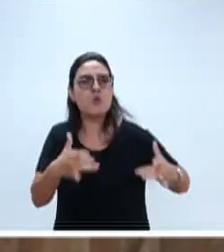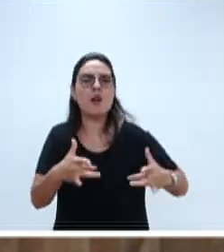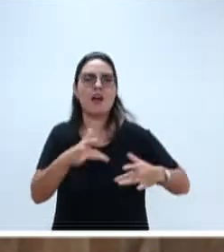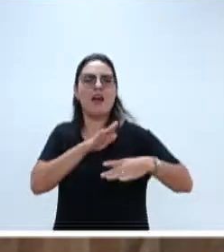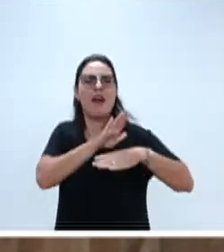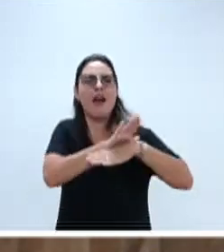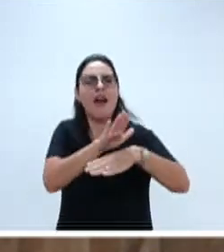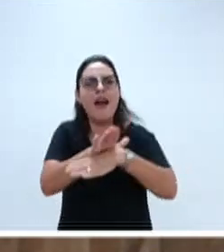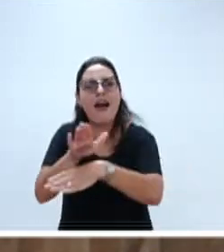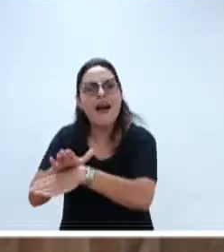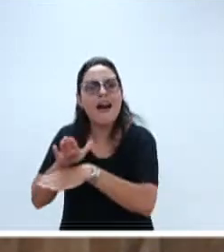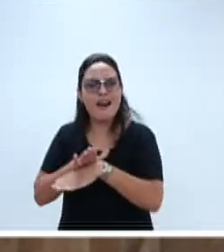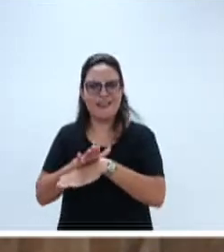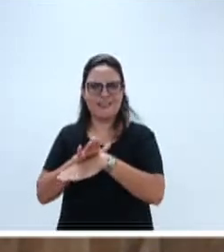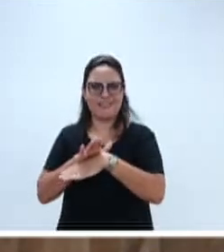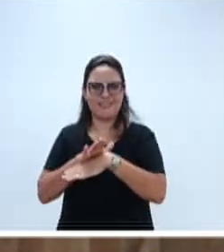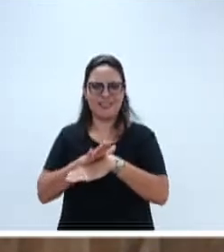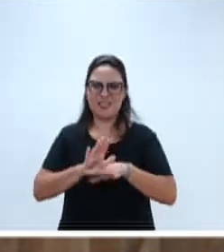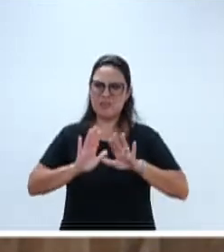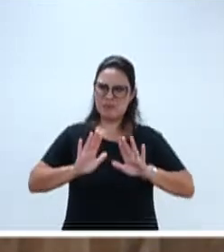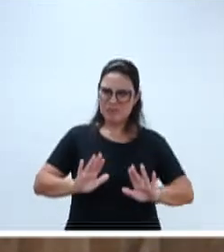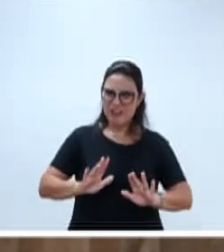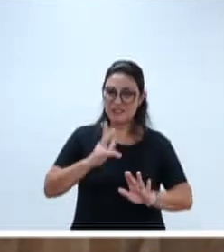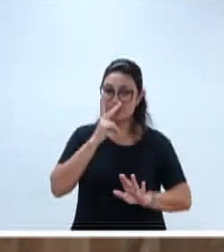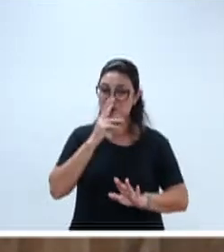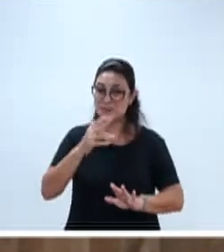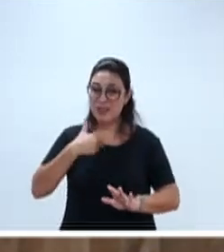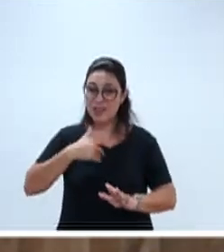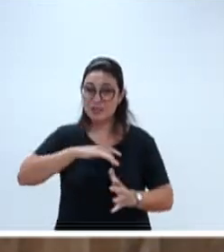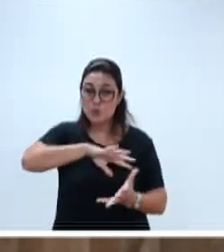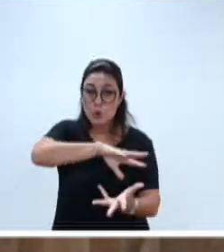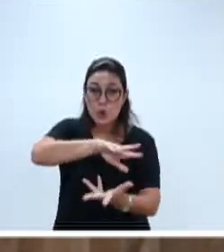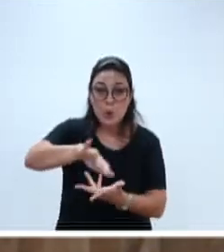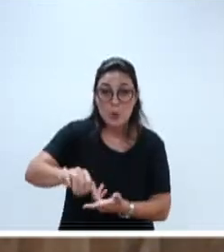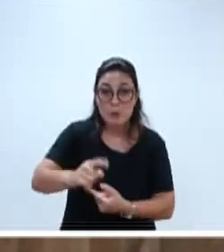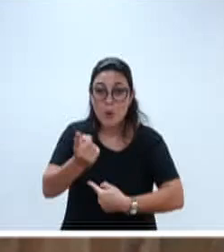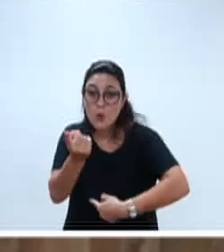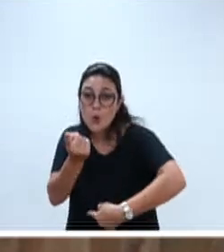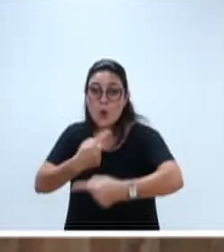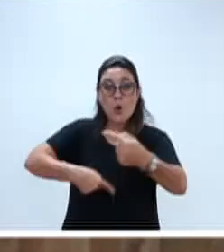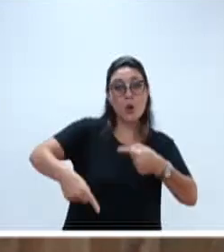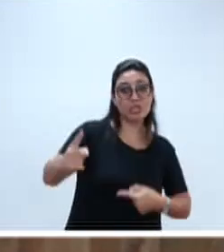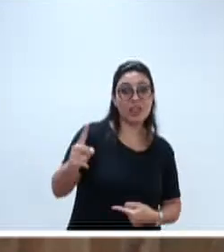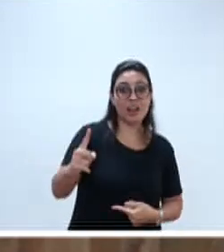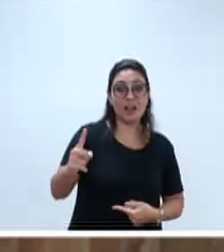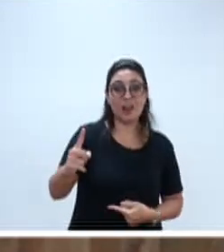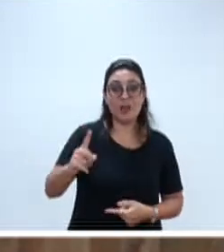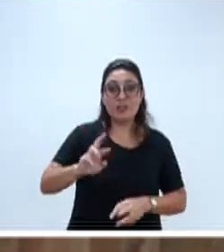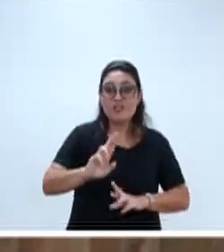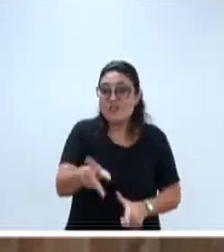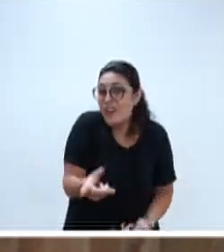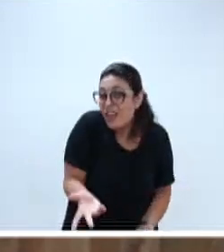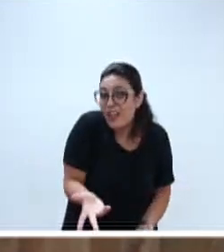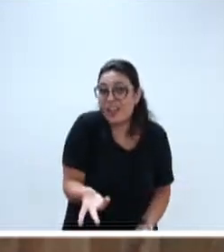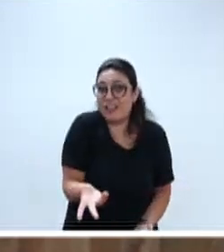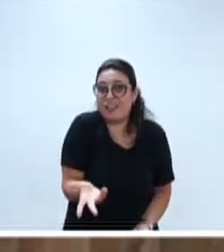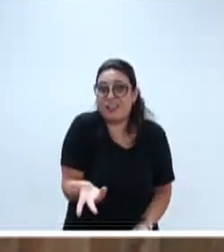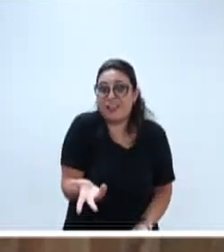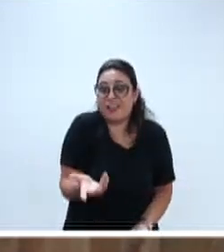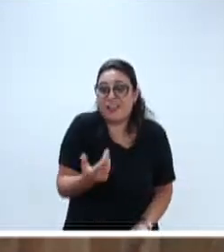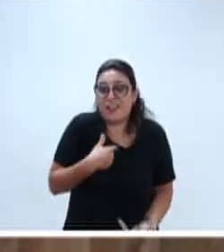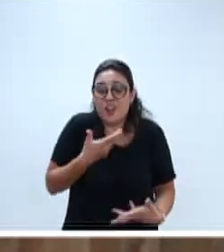que melhor é receber do que dar. A gente recebeu essa educação. E isso é tão prejudicial, porque nos